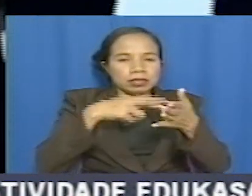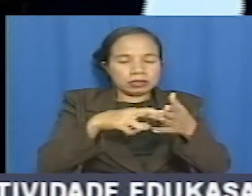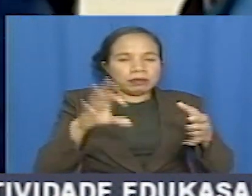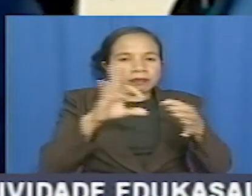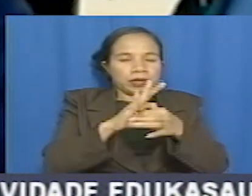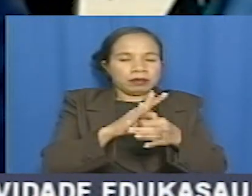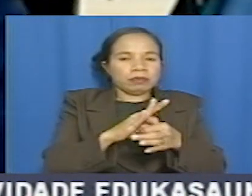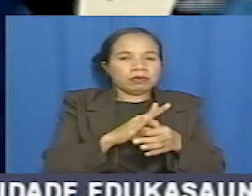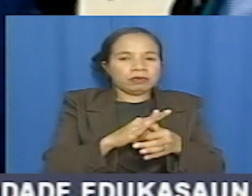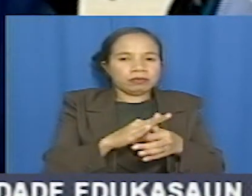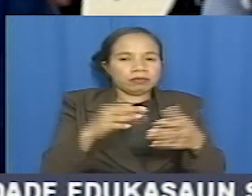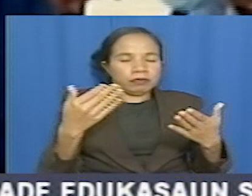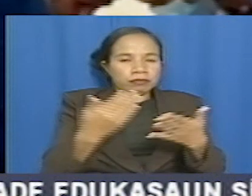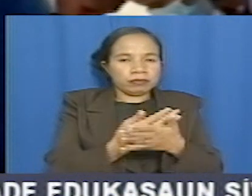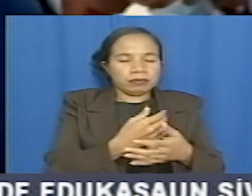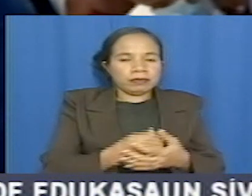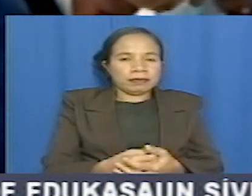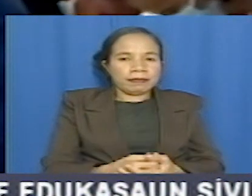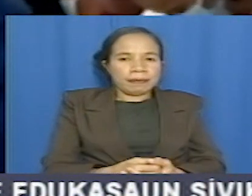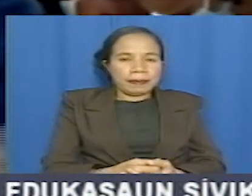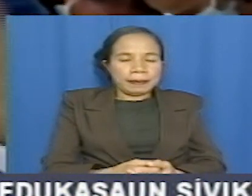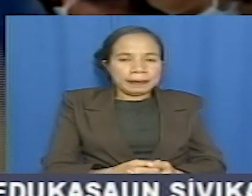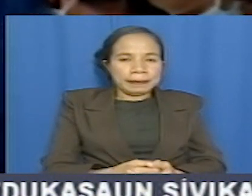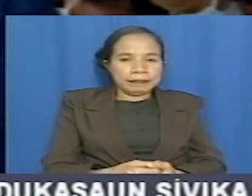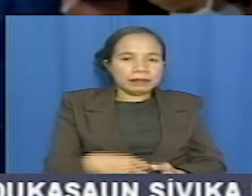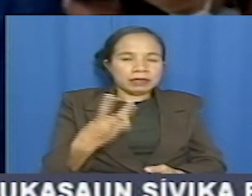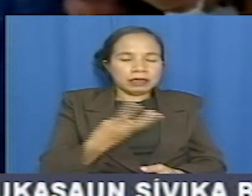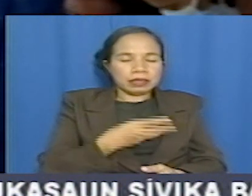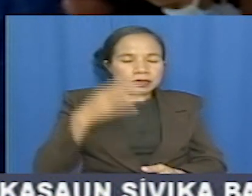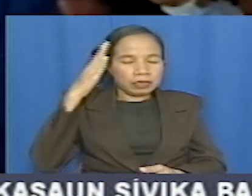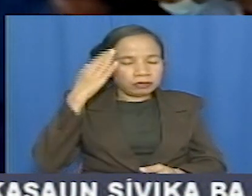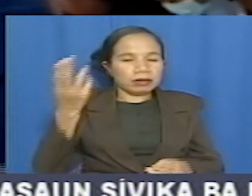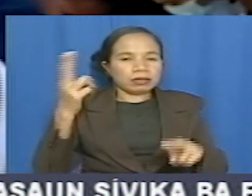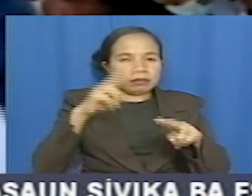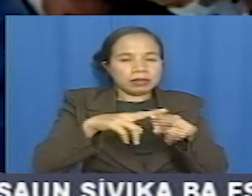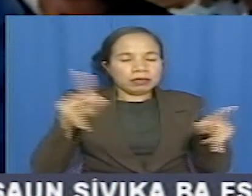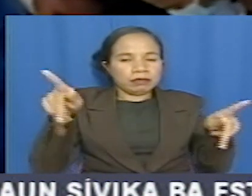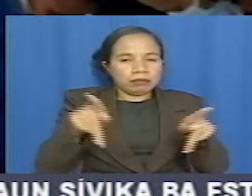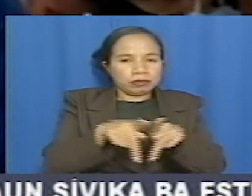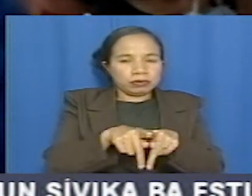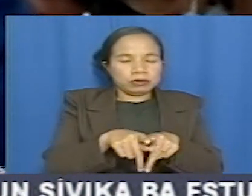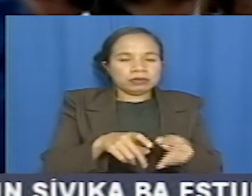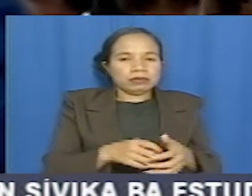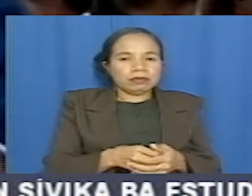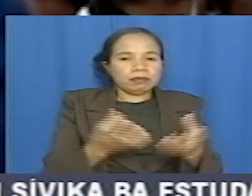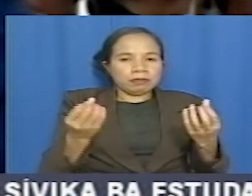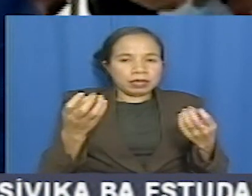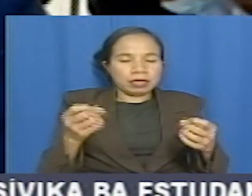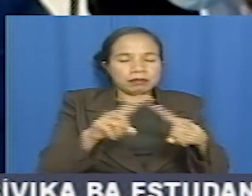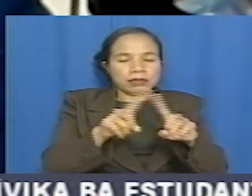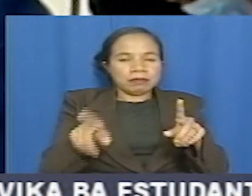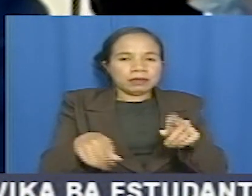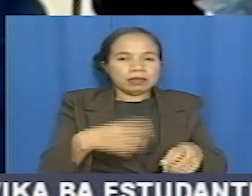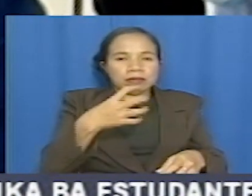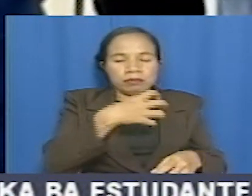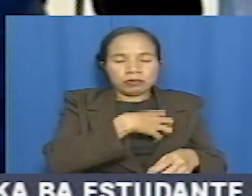Sira. Ita hanoin kan vai dane, tamba se rasio ne, ita aumenta ona posto. Maka posto ne barak, mas bem ema